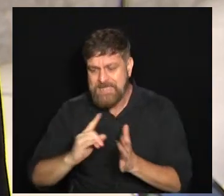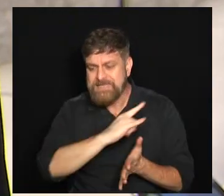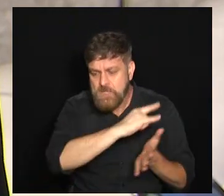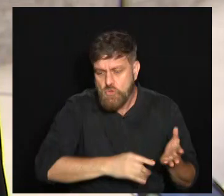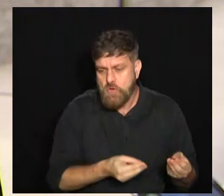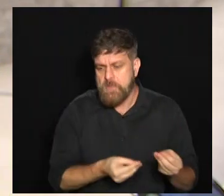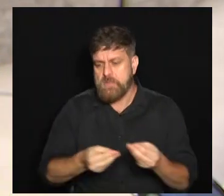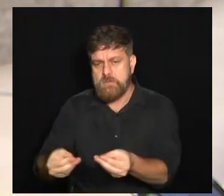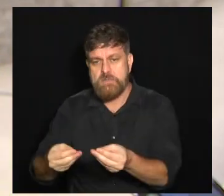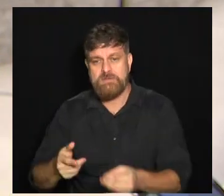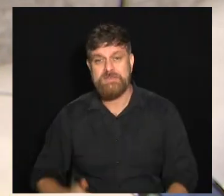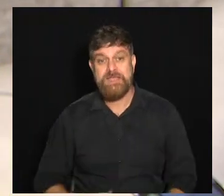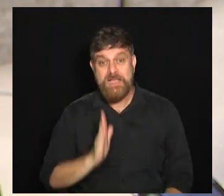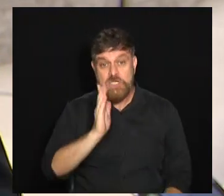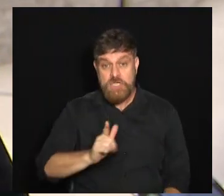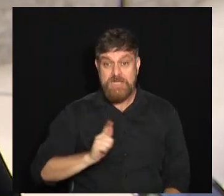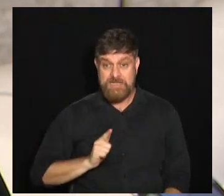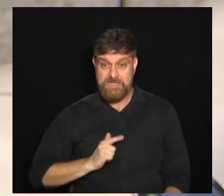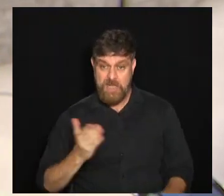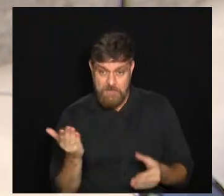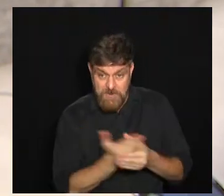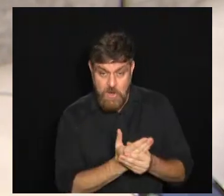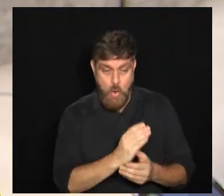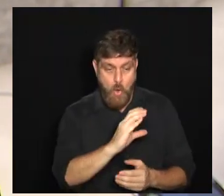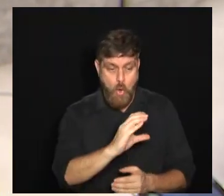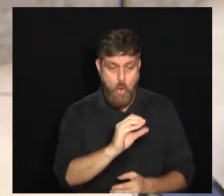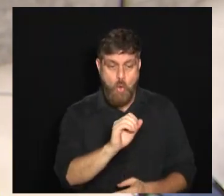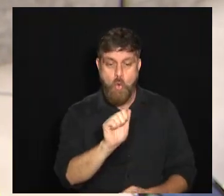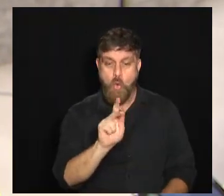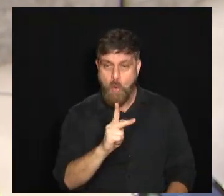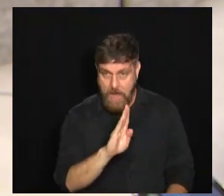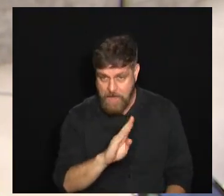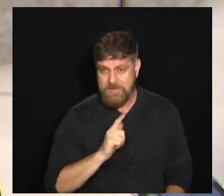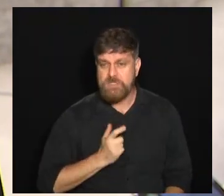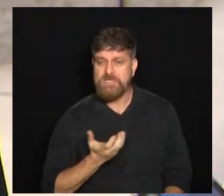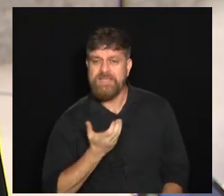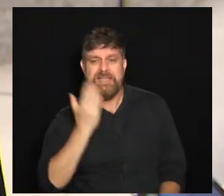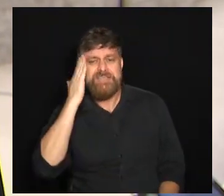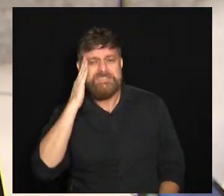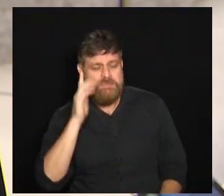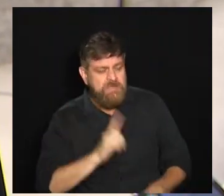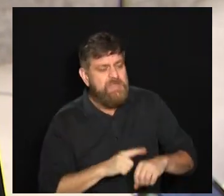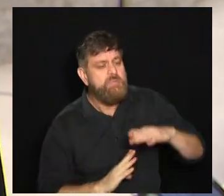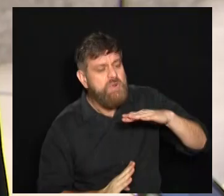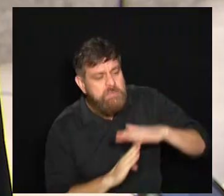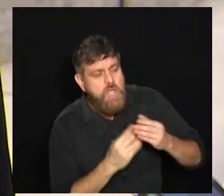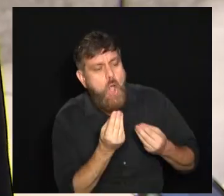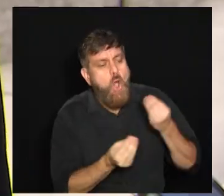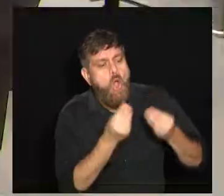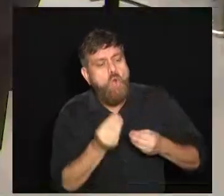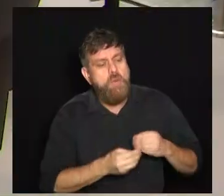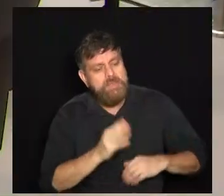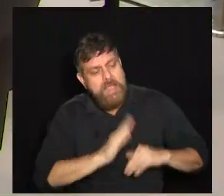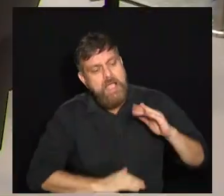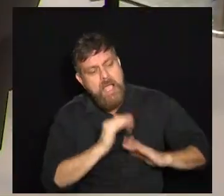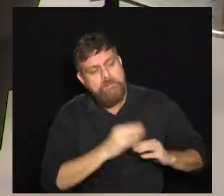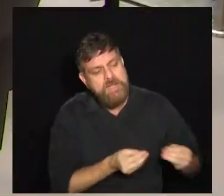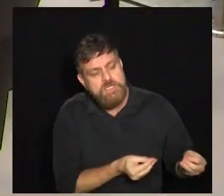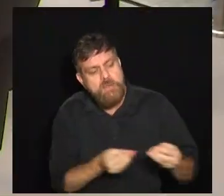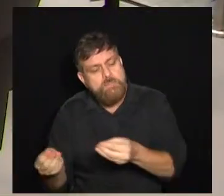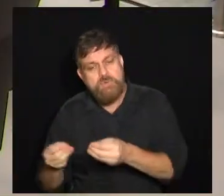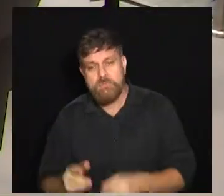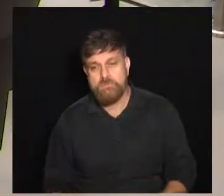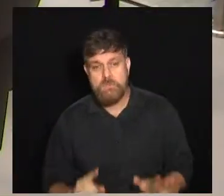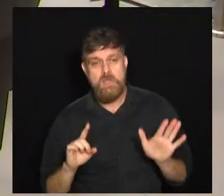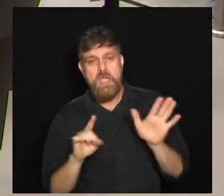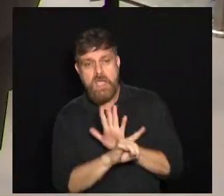Já há um processo na Coab e nós queremos ter todas as informações dos prazos, de como está esse procedimento. Ele pergunta se a